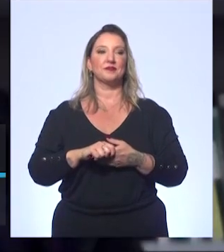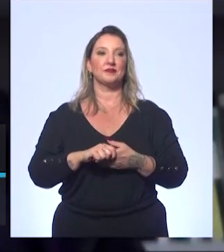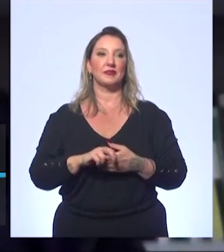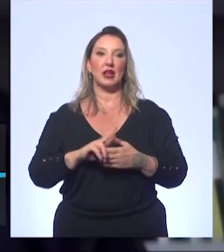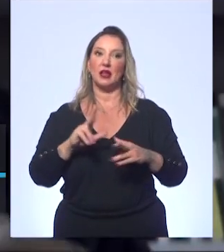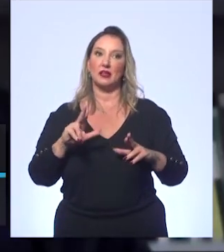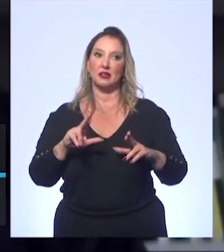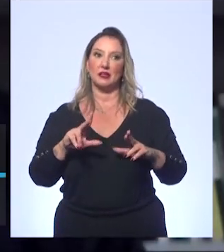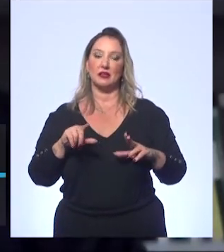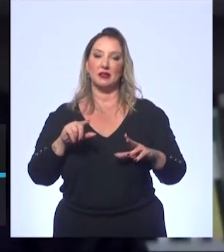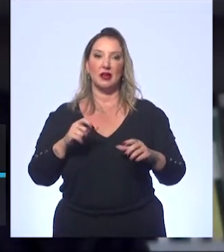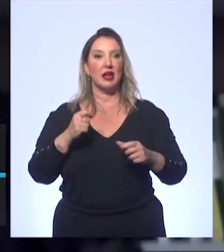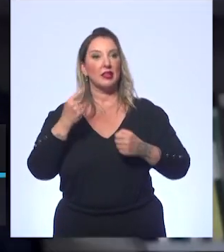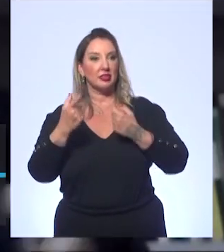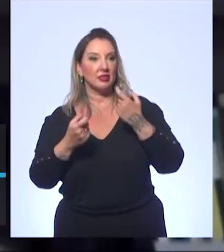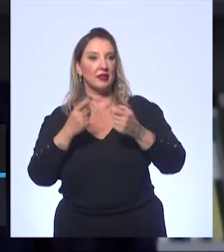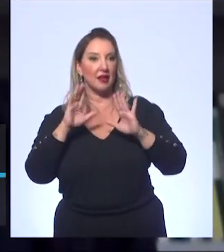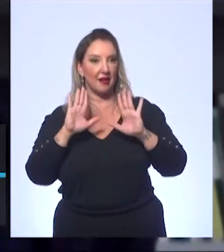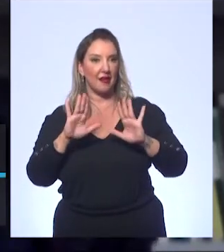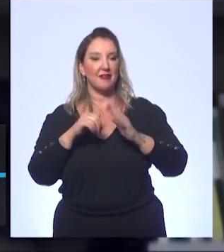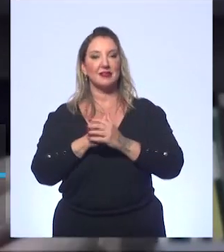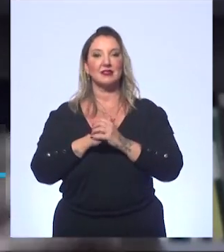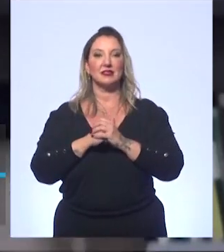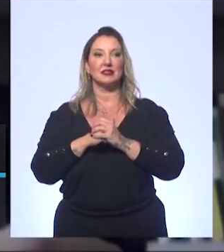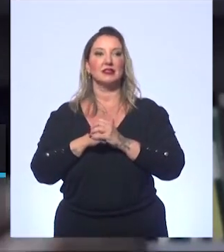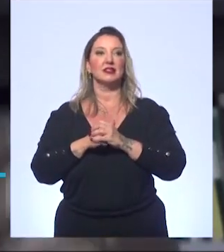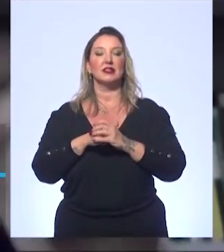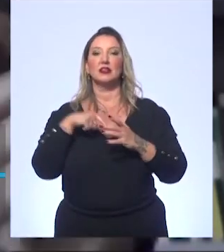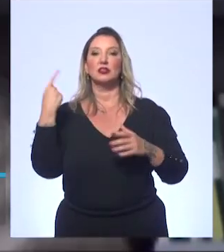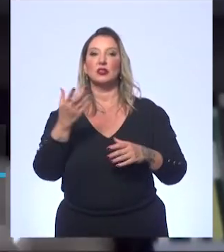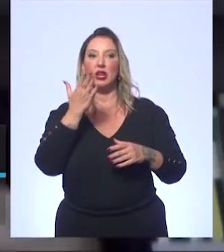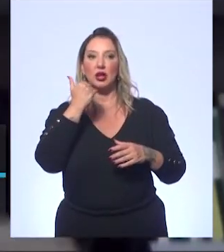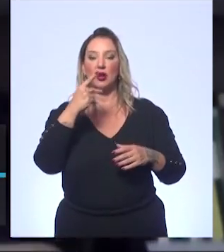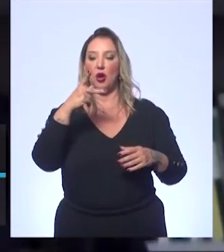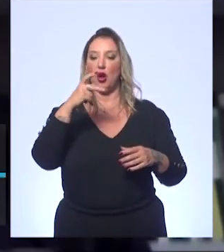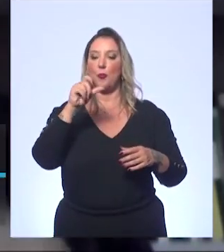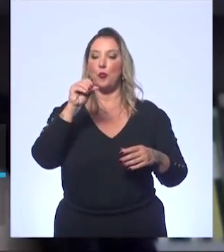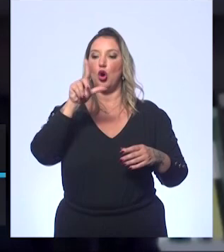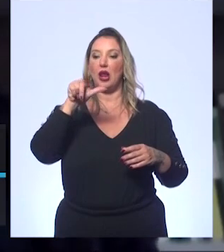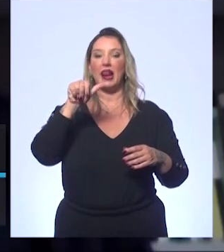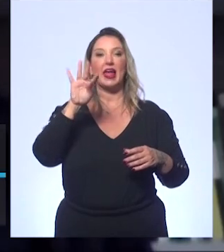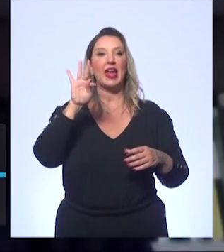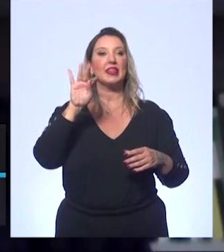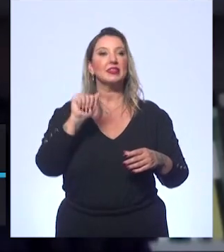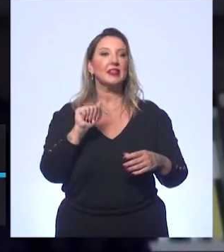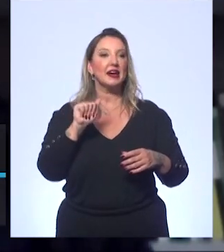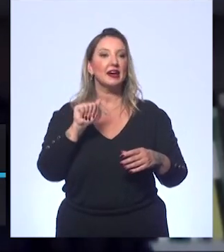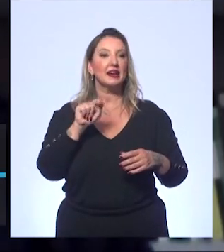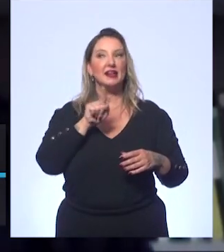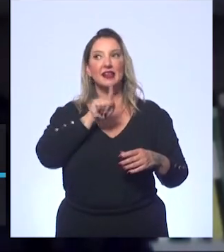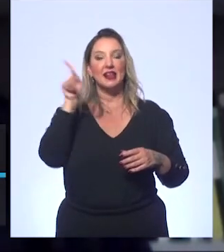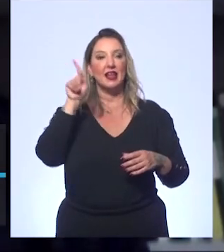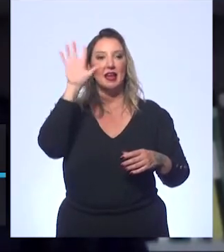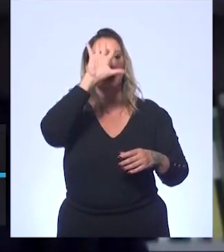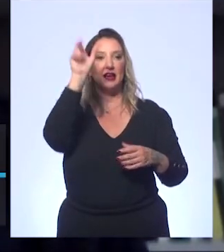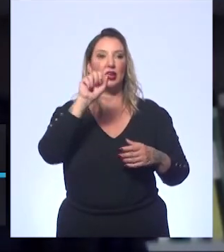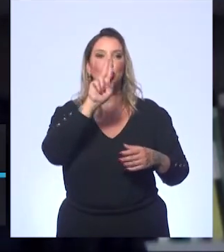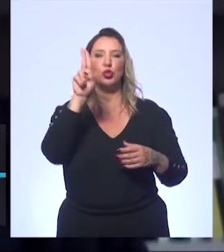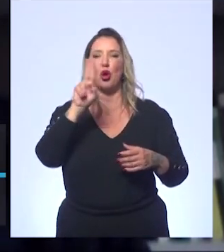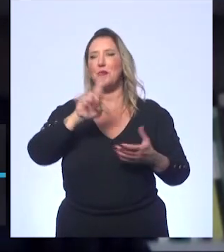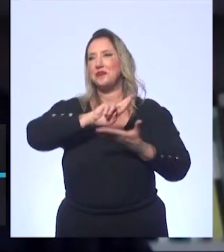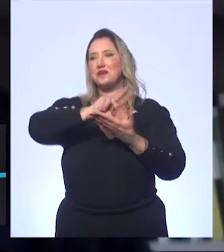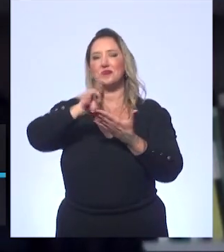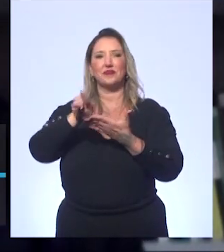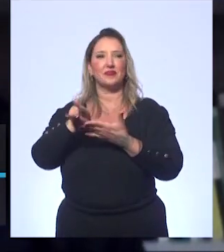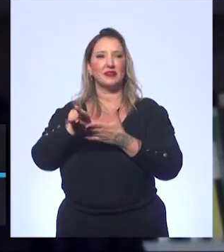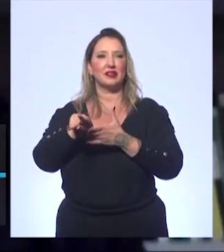uma hipótese, é isso, gente. Bom, nós comemos muita a polenta. A polenta lá na África, ele tem vários nomes.